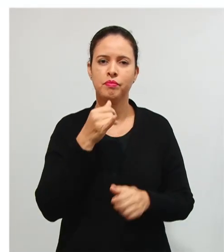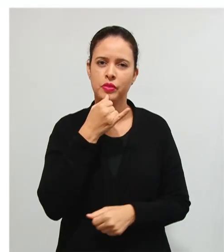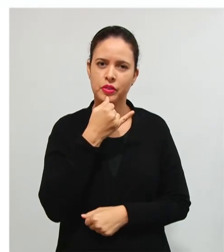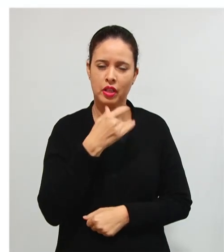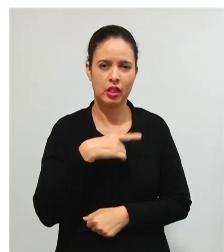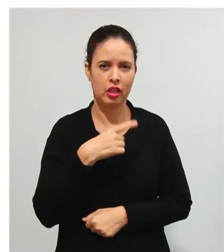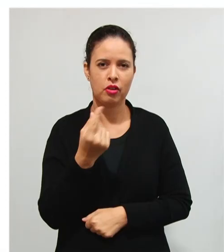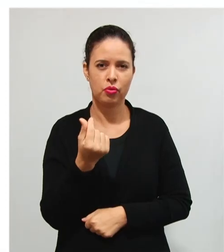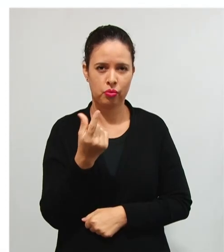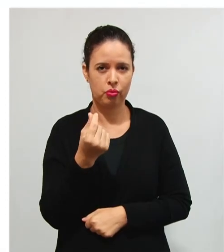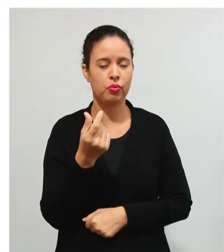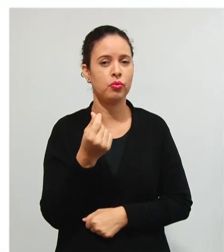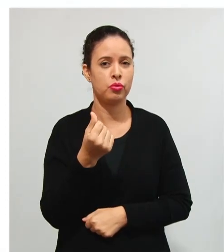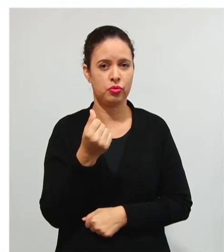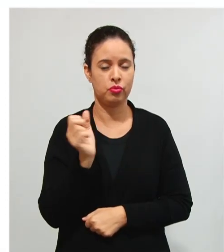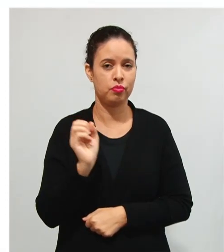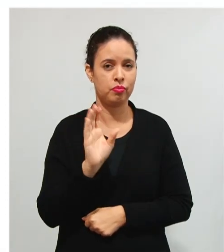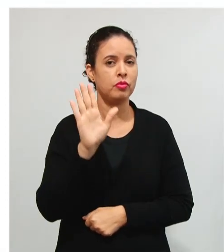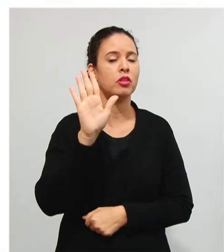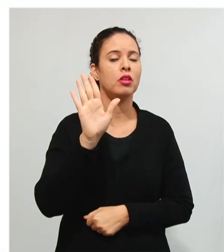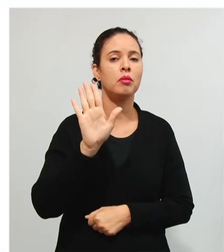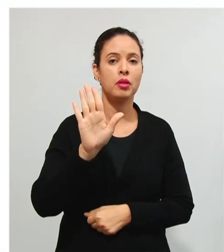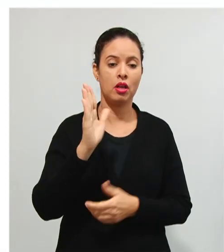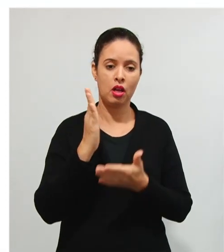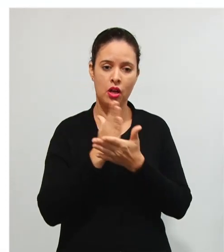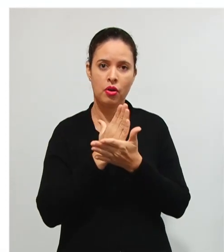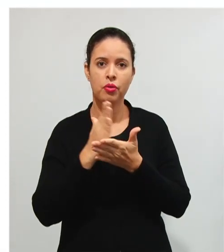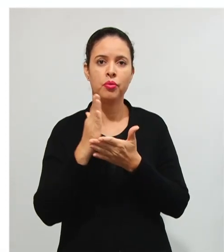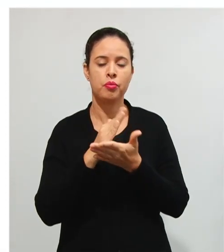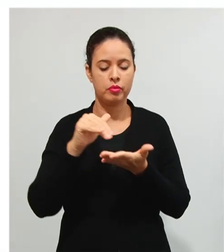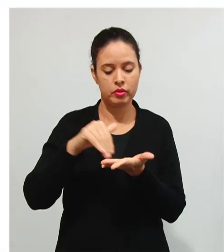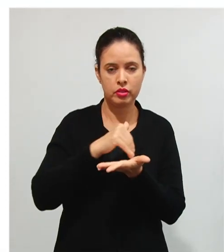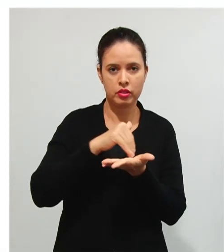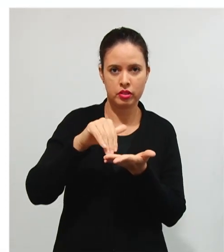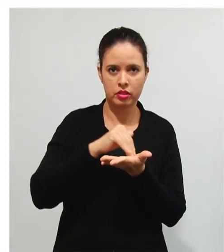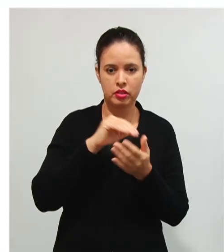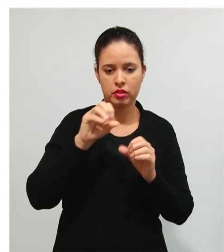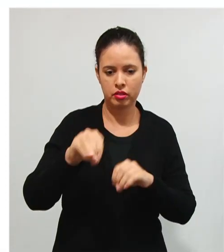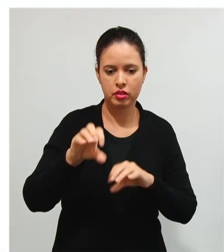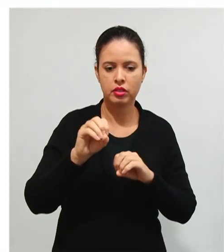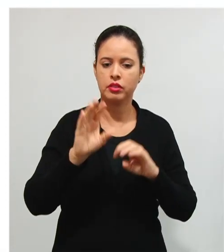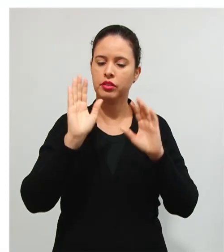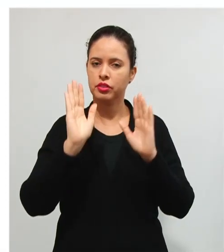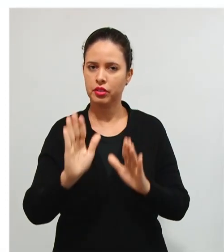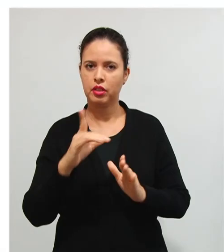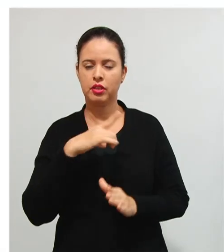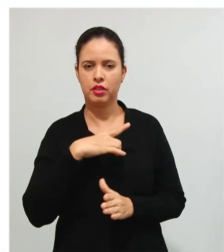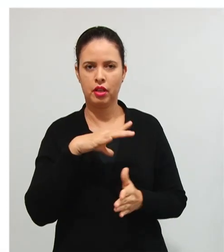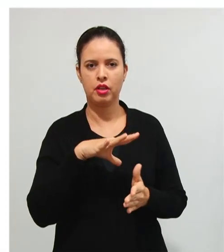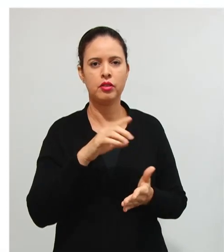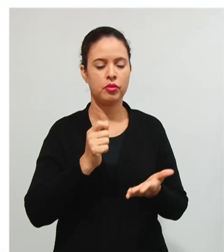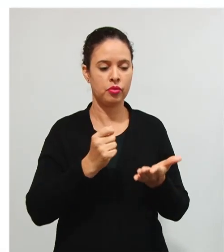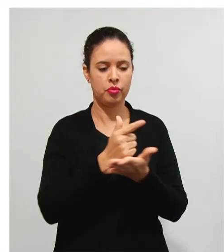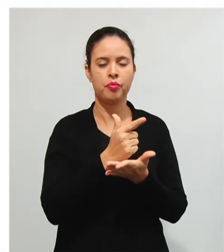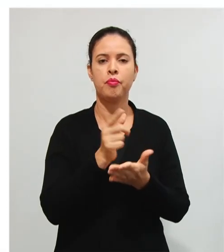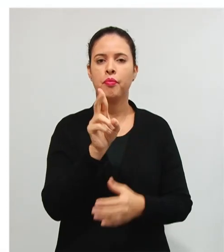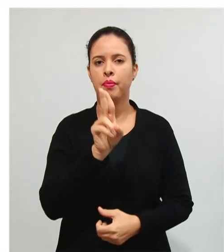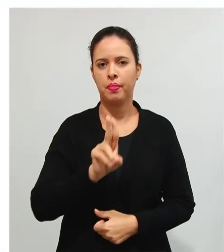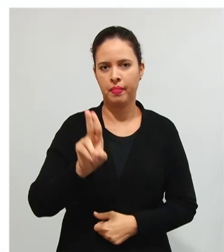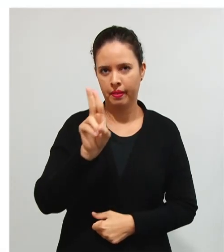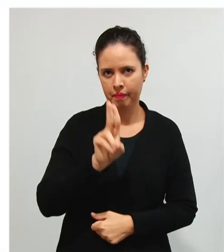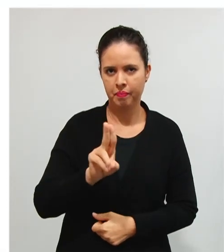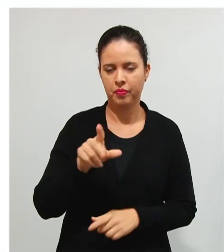custo um pouco mais elevado, mas algumas secretarias de educação já fizeram aquisição e utilizam essa